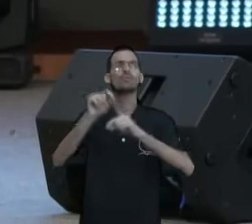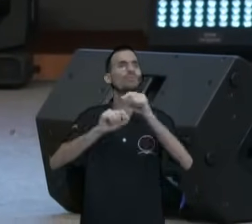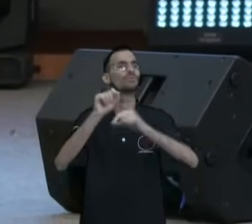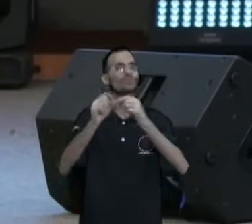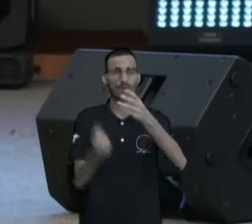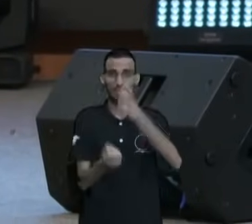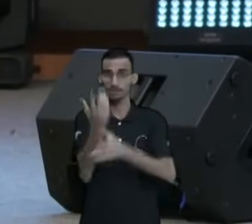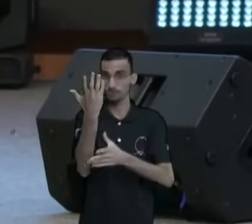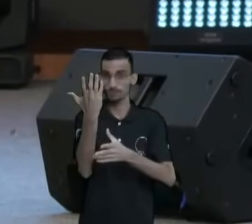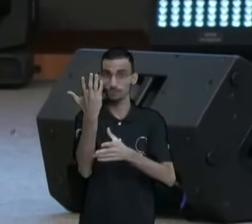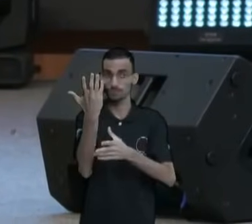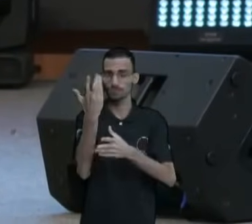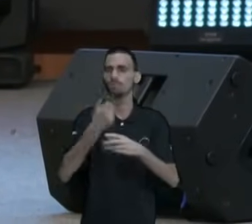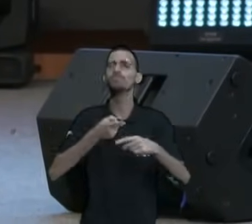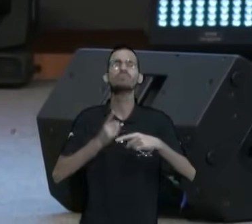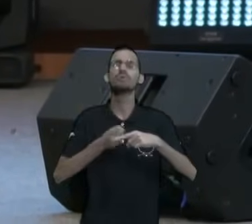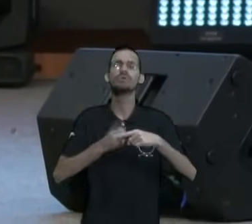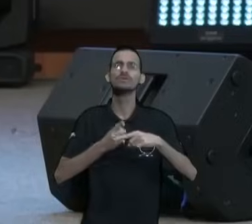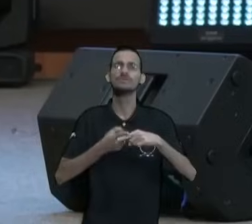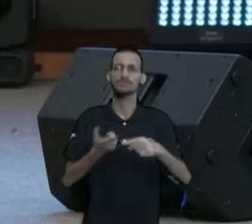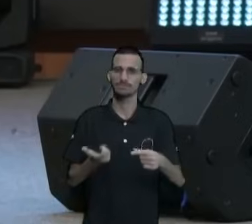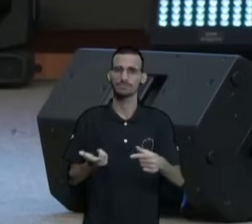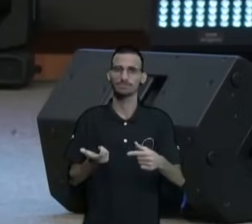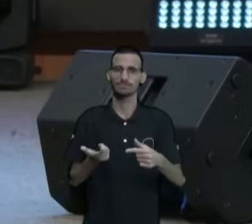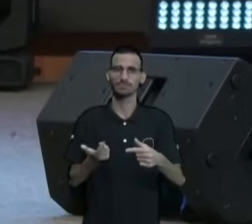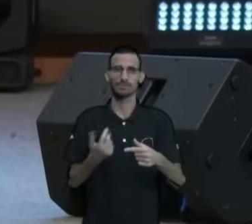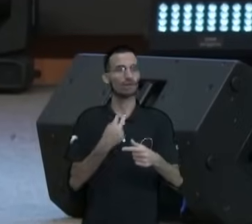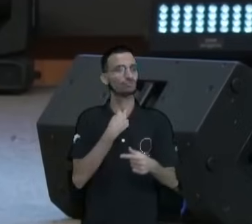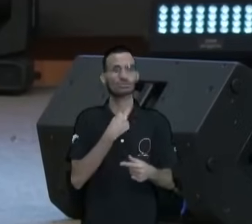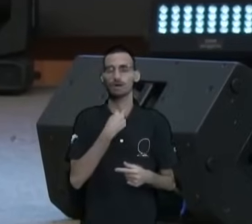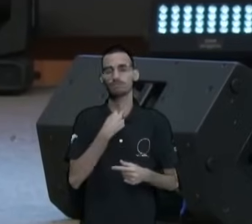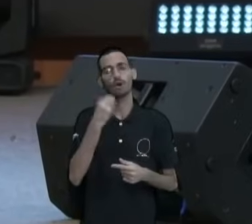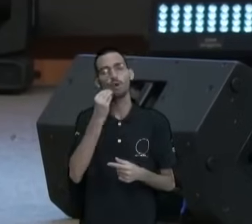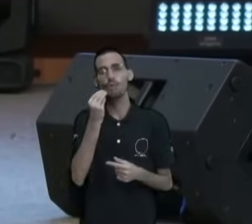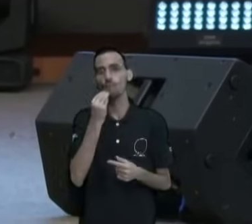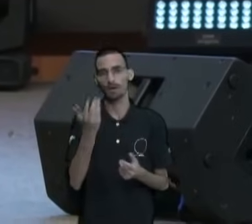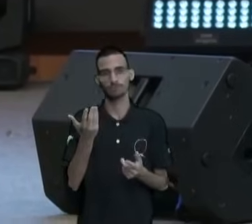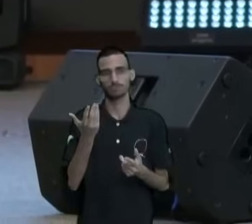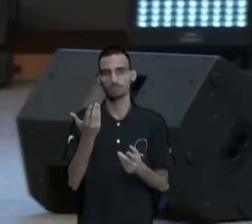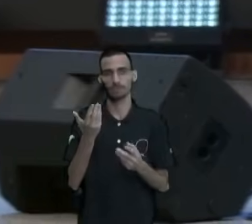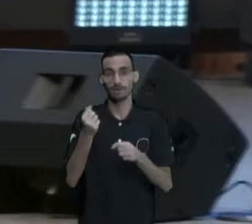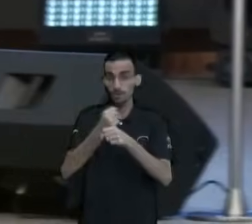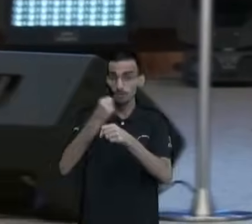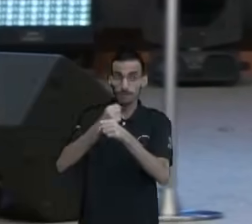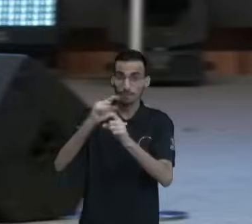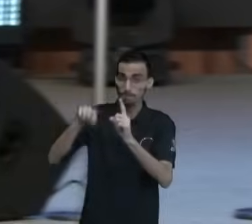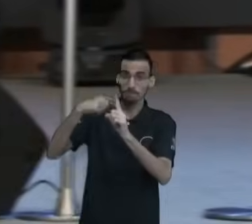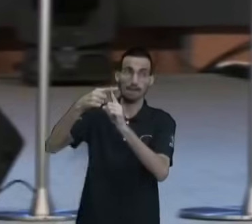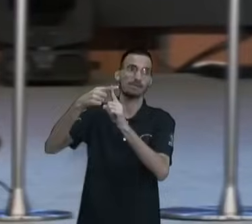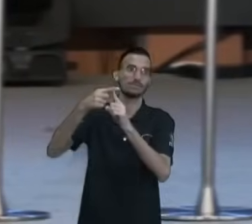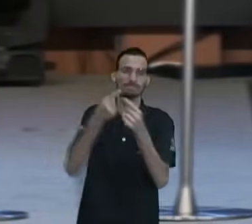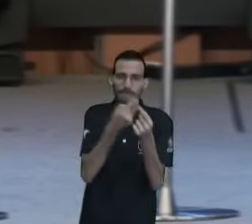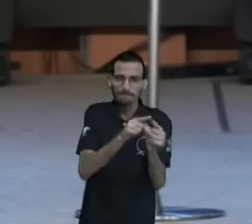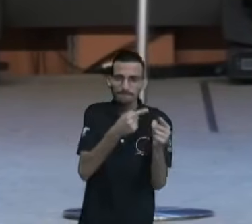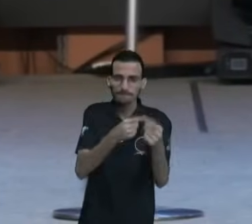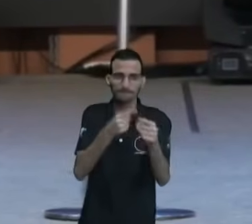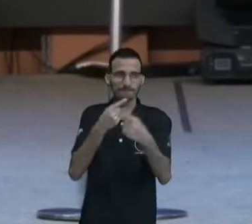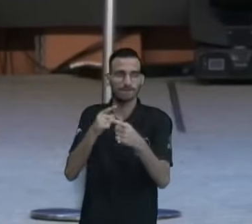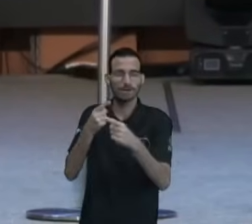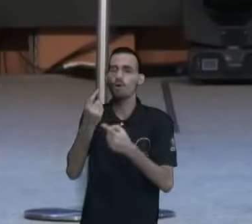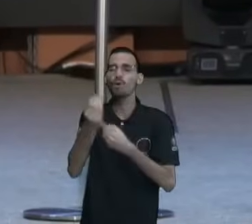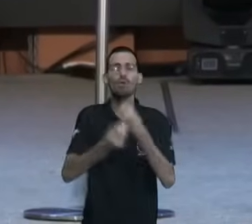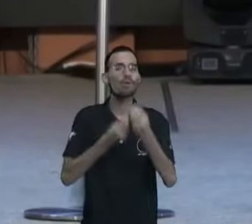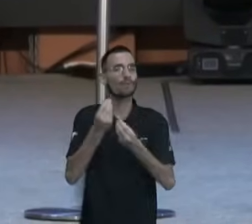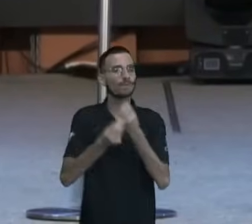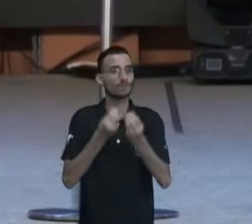construir templos era uma perseguição como é que começou a maior igreja evangélica do Brasil Assembleia de